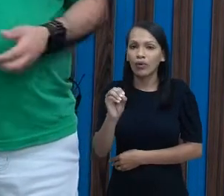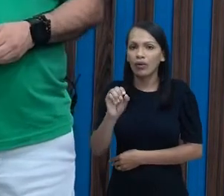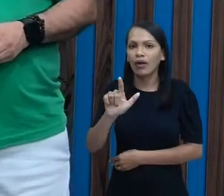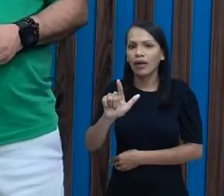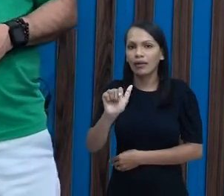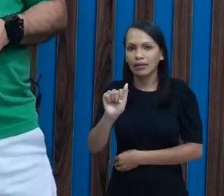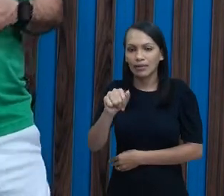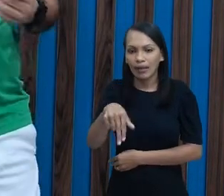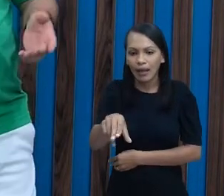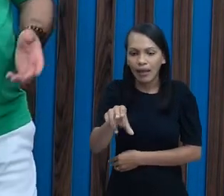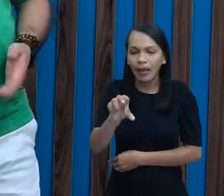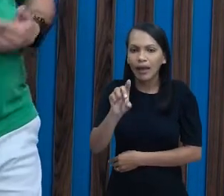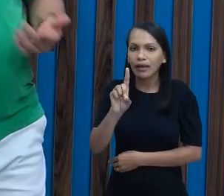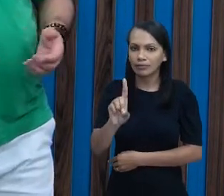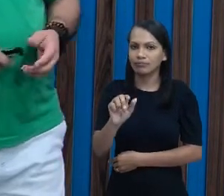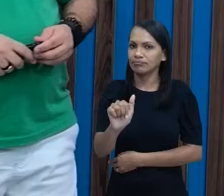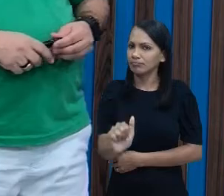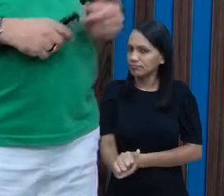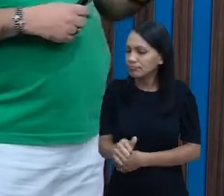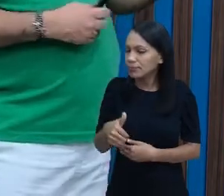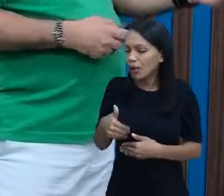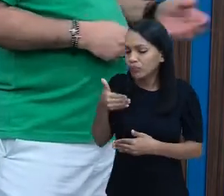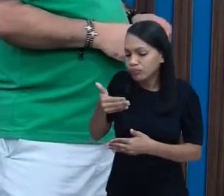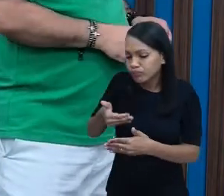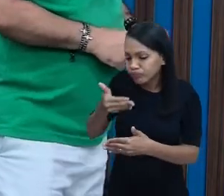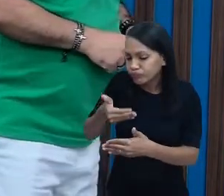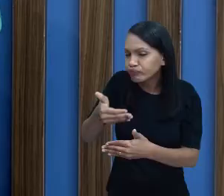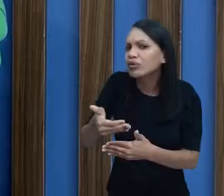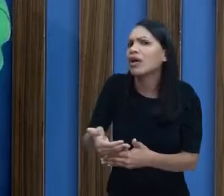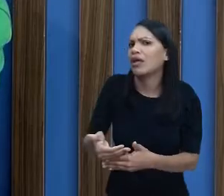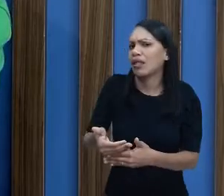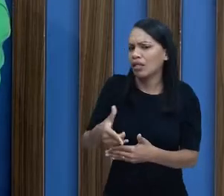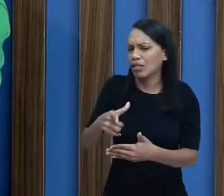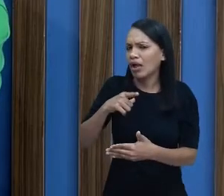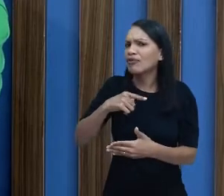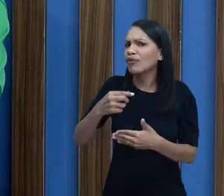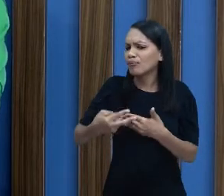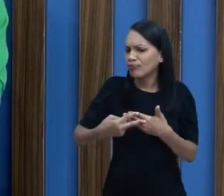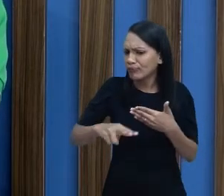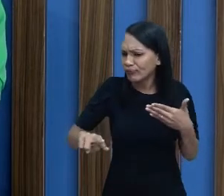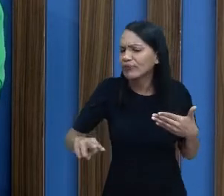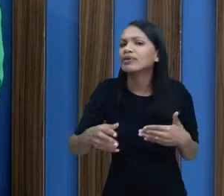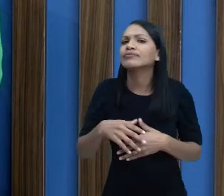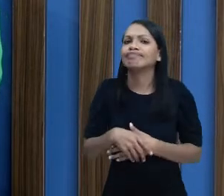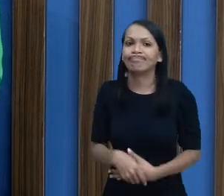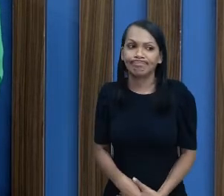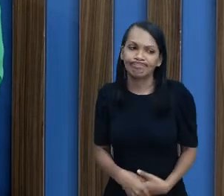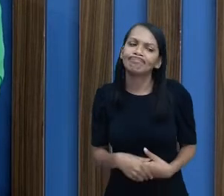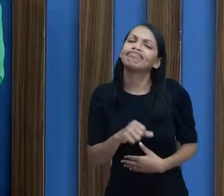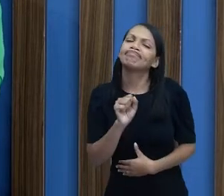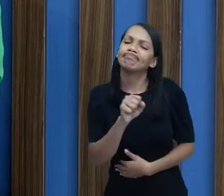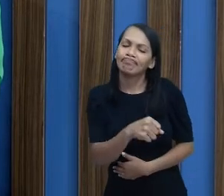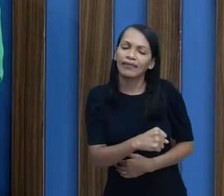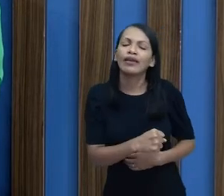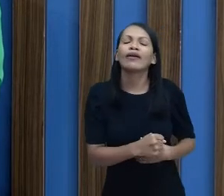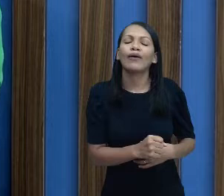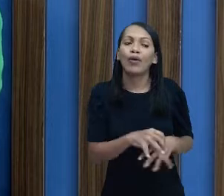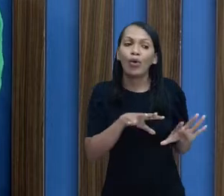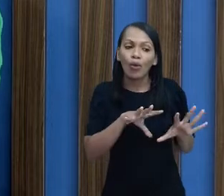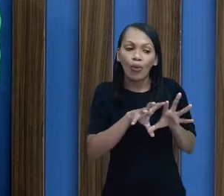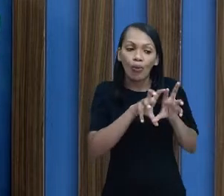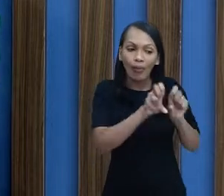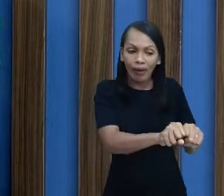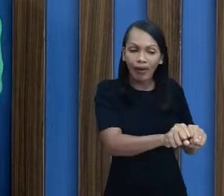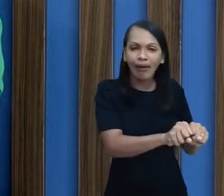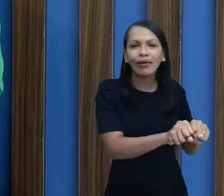esse processo ele trouxe várias consequências, não é verdade, professor? Isso, esse processo de colonização aí do século XVI, né, para